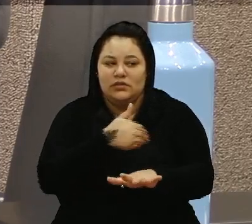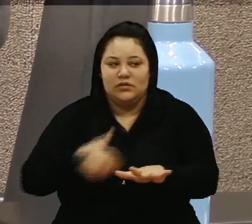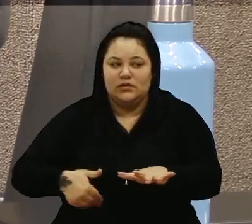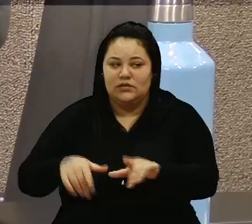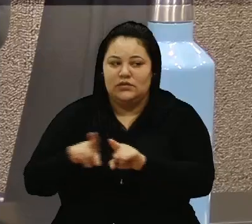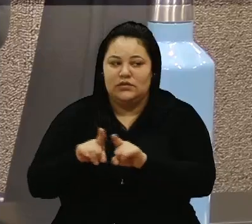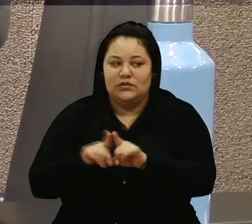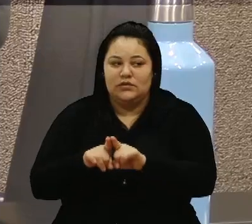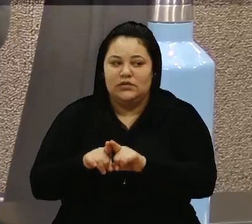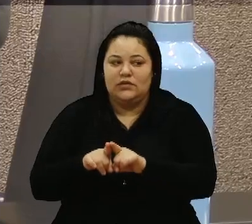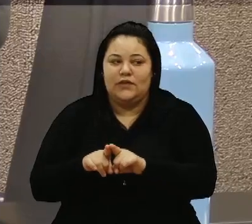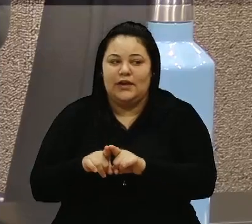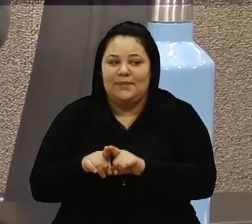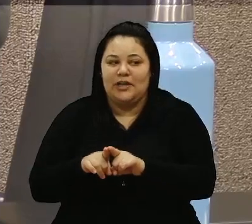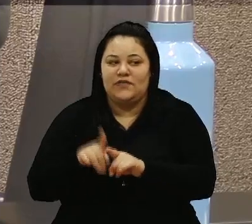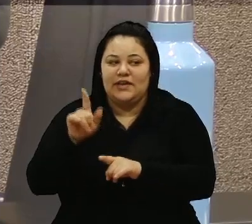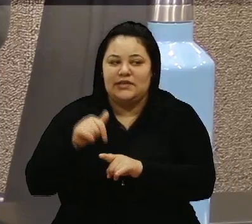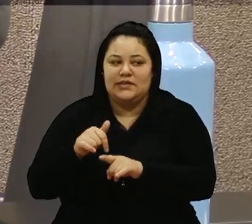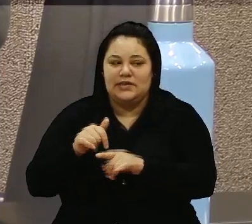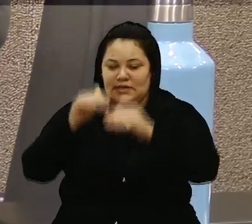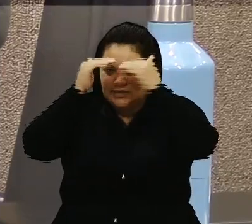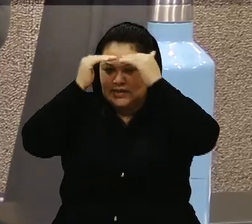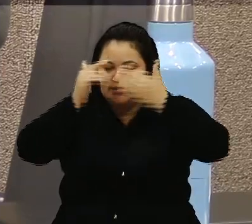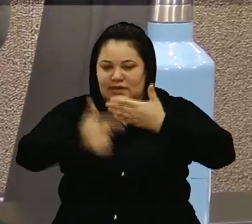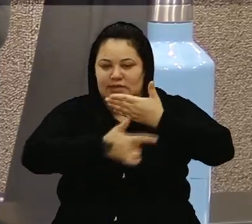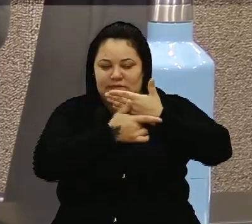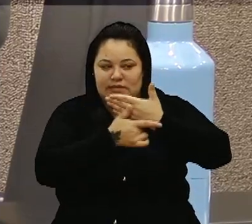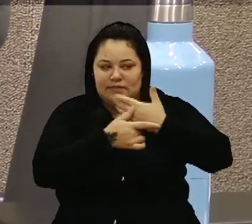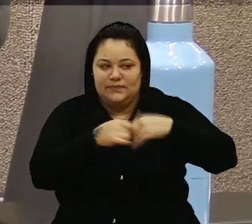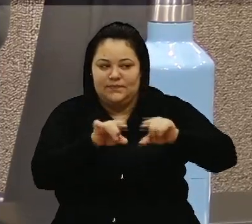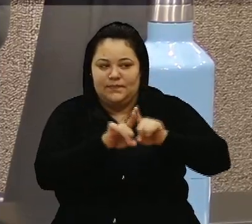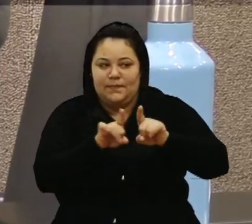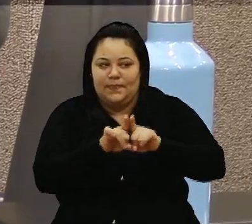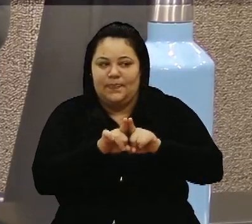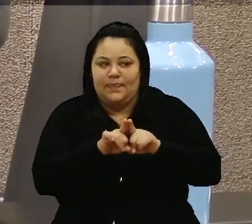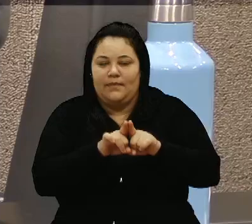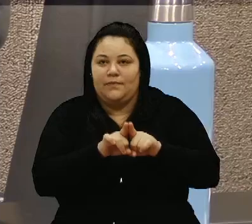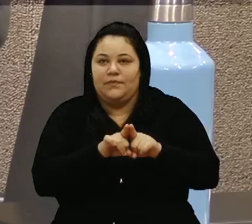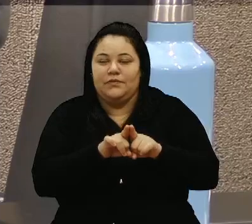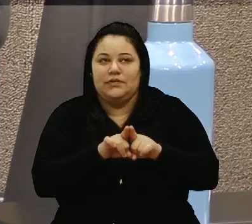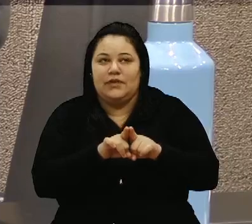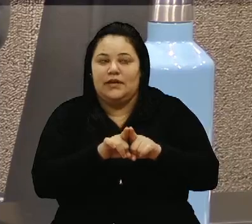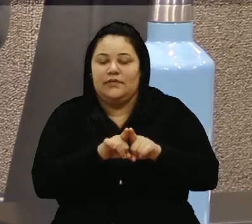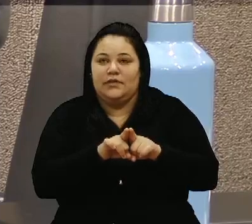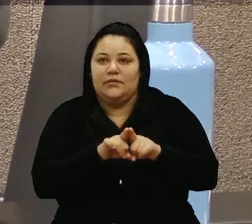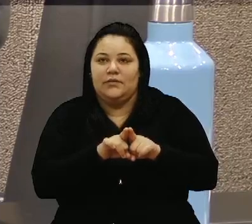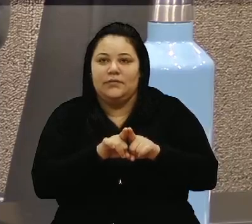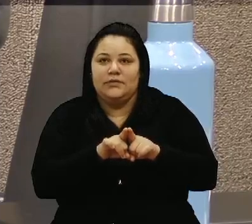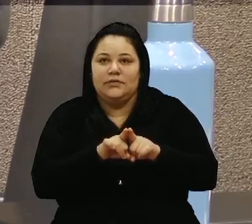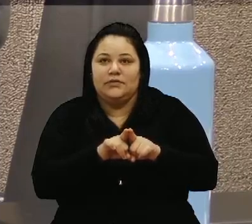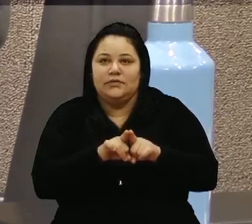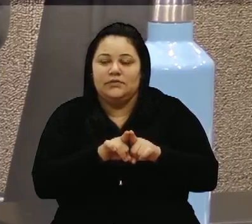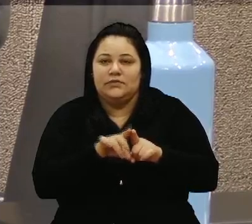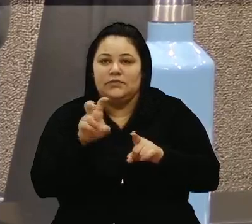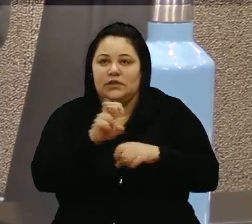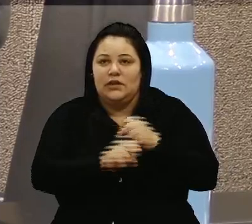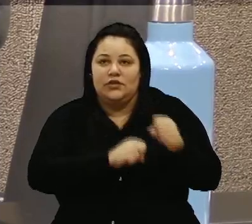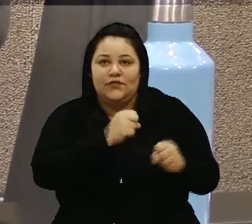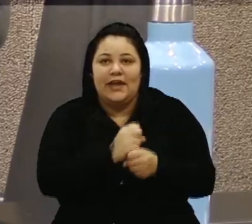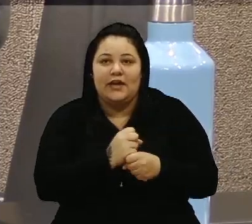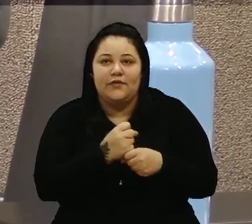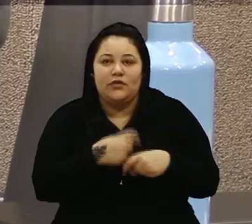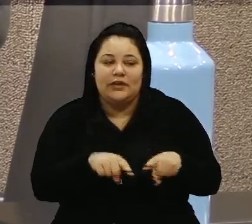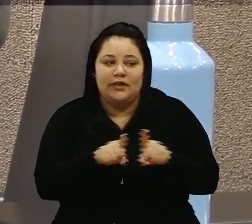que realmente cumpriu um papel importante. E o secretário Alfonso é a pessoa que está lá há 5 anos, conhece de cabo a